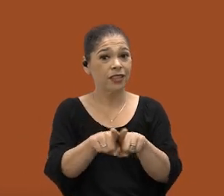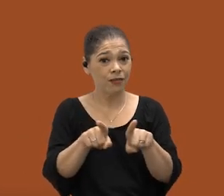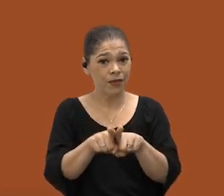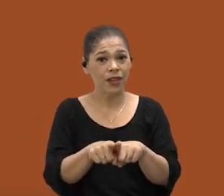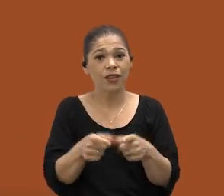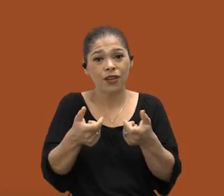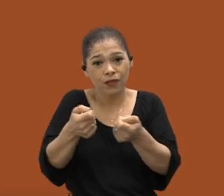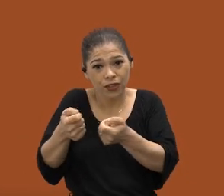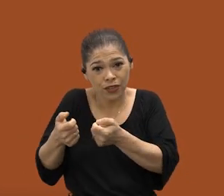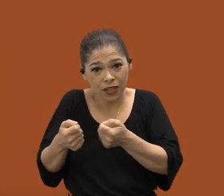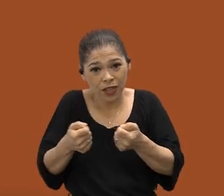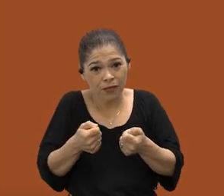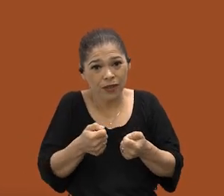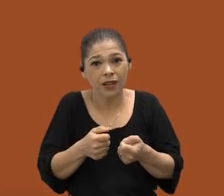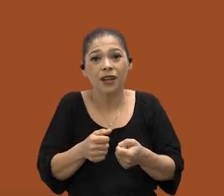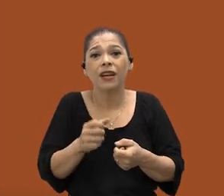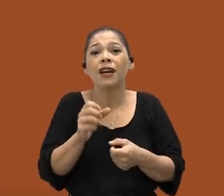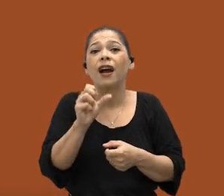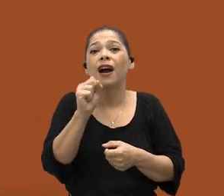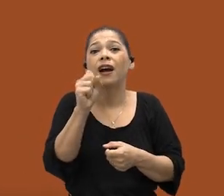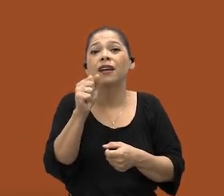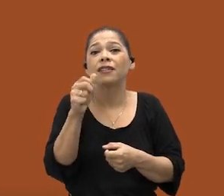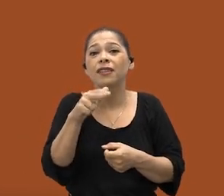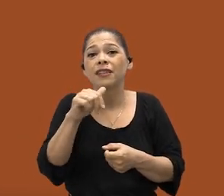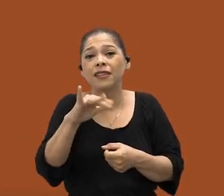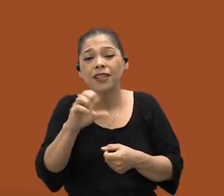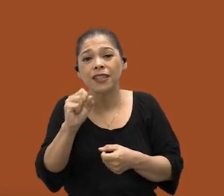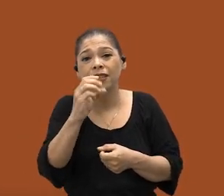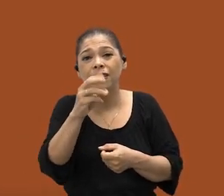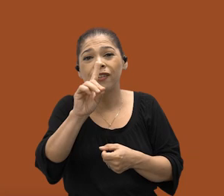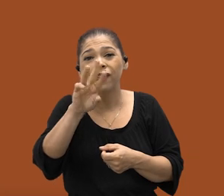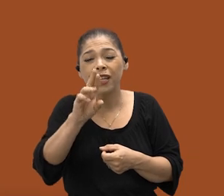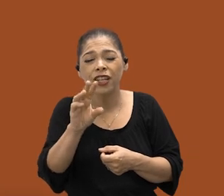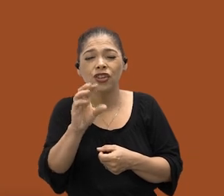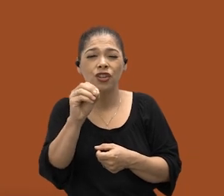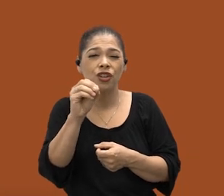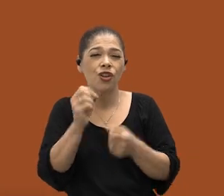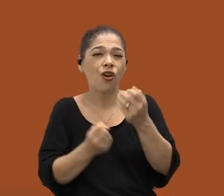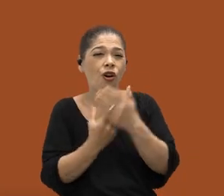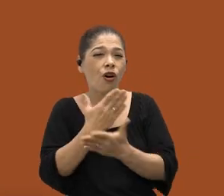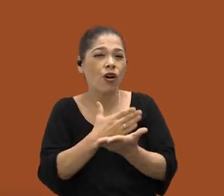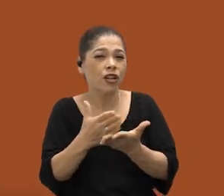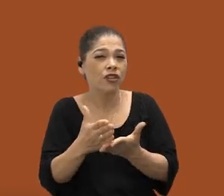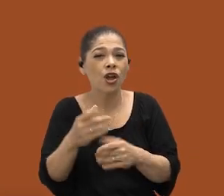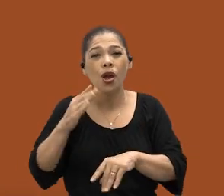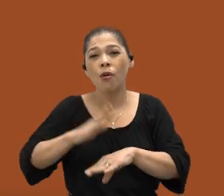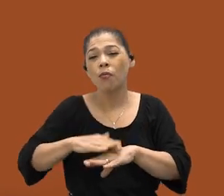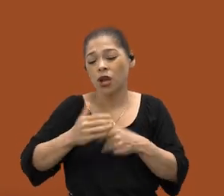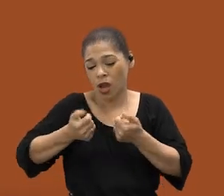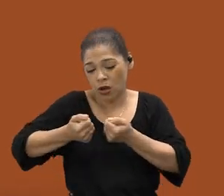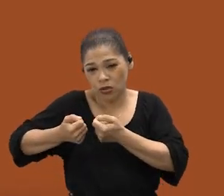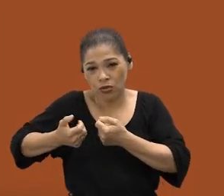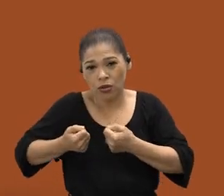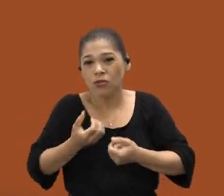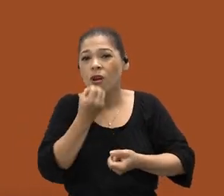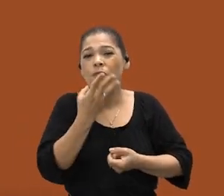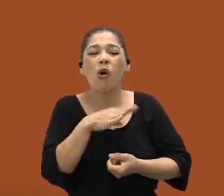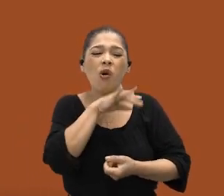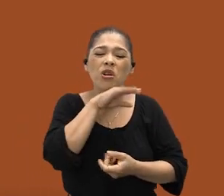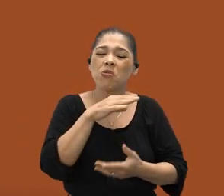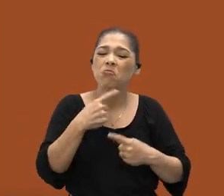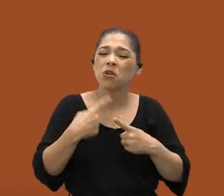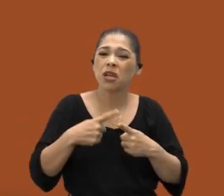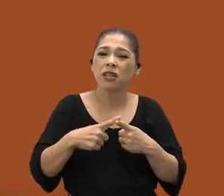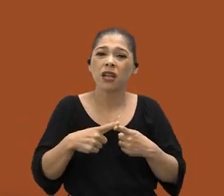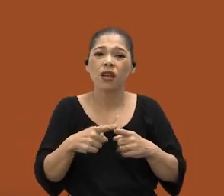jogar um jogo de videogame chamado Assassin's Creed Origins mais do que porque o jogo seja bom ou ruim